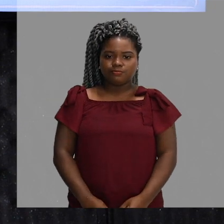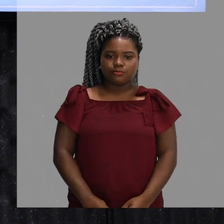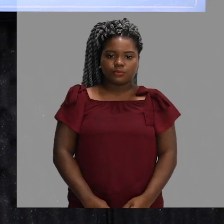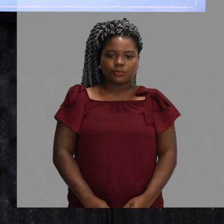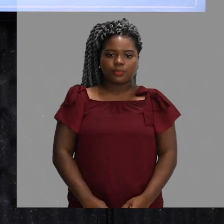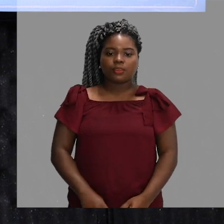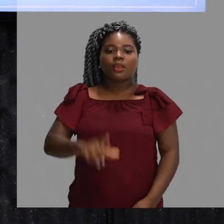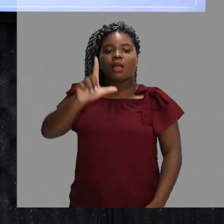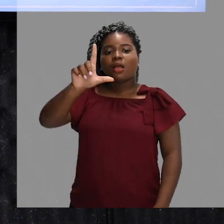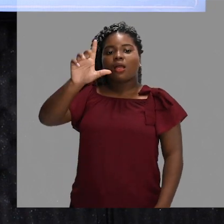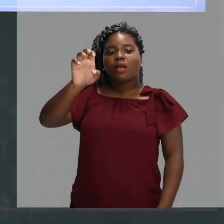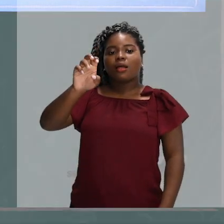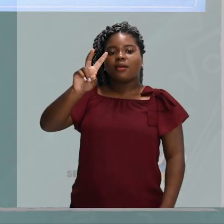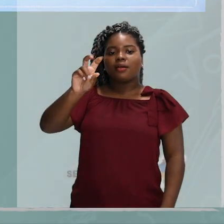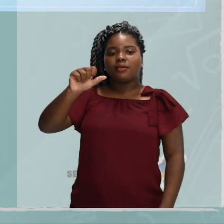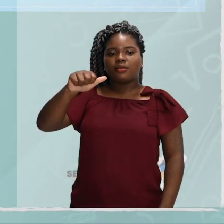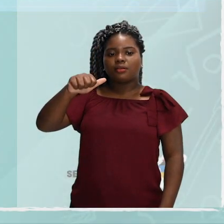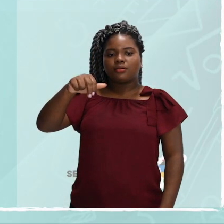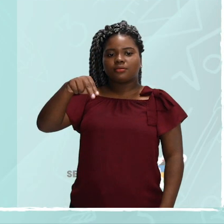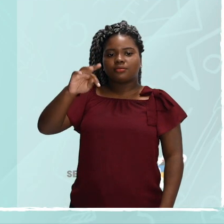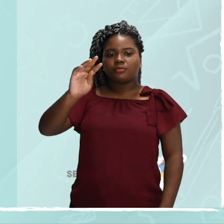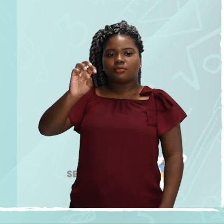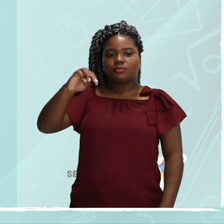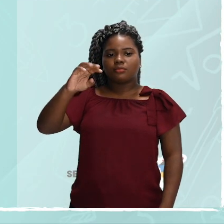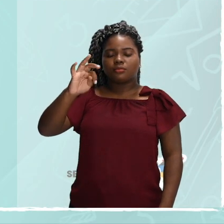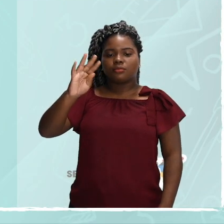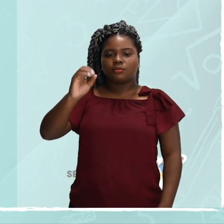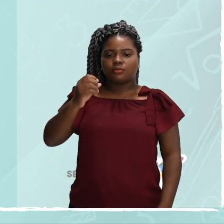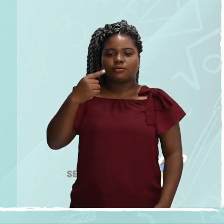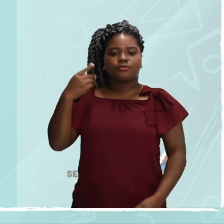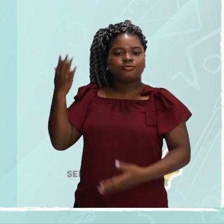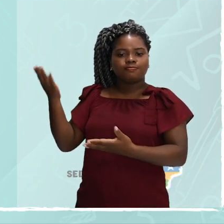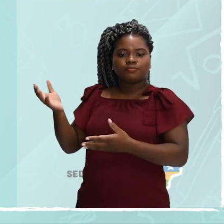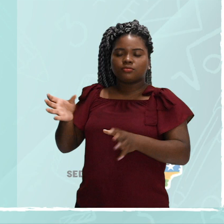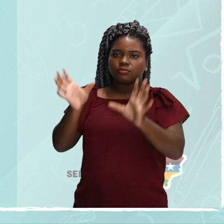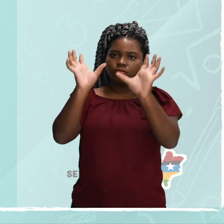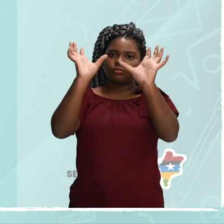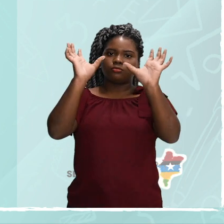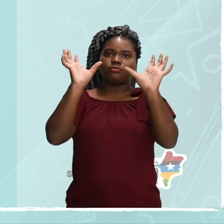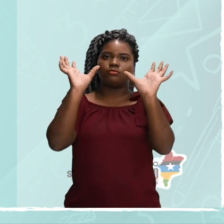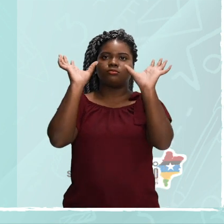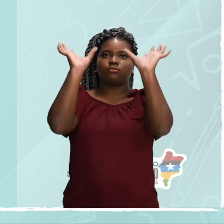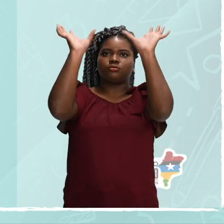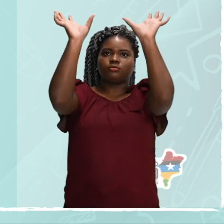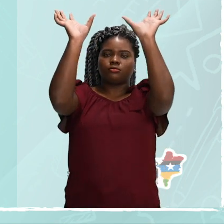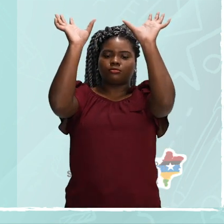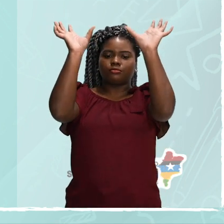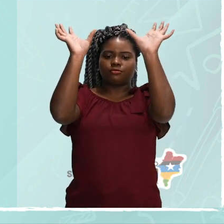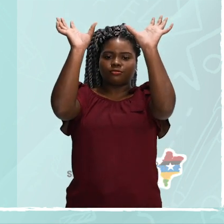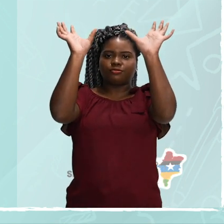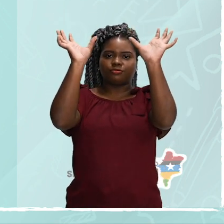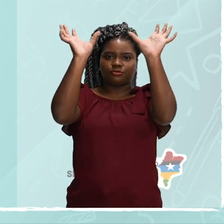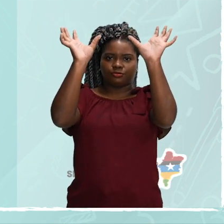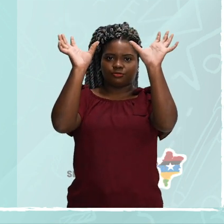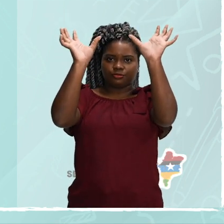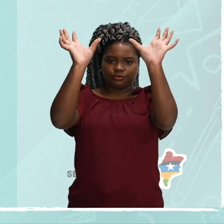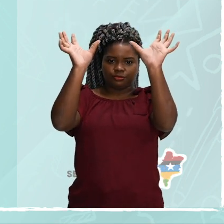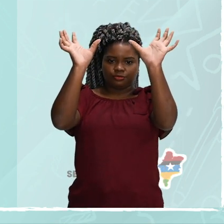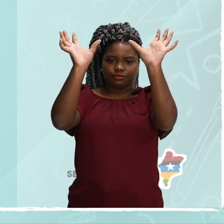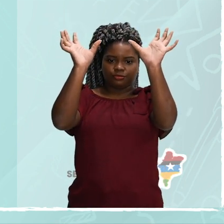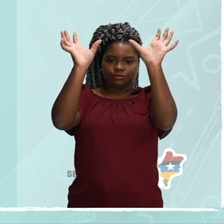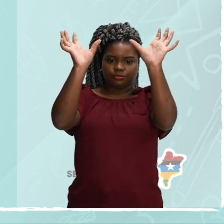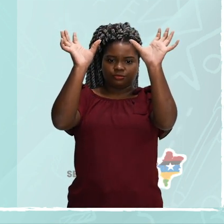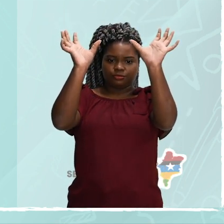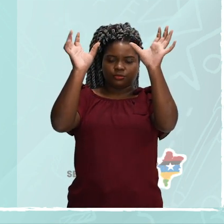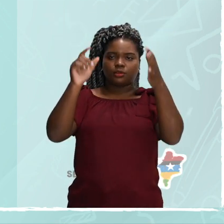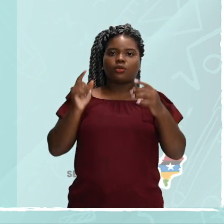Um levantamento. Este normalmente é feito com as duas mãos sobre a cabeça. E é a jogada que antecede o ataque. Tendo ela